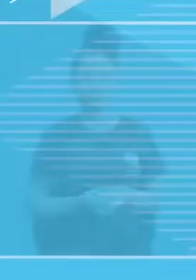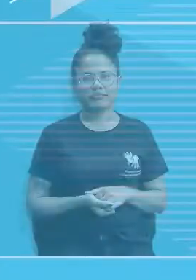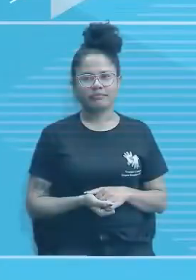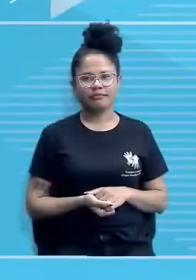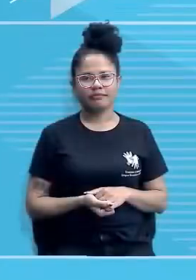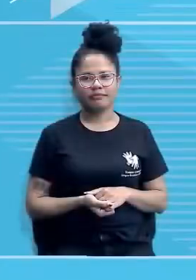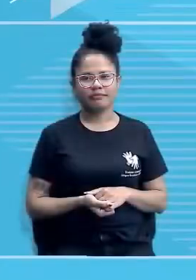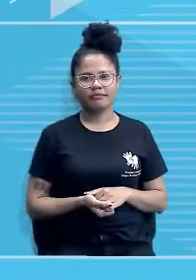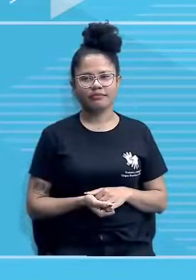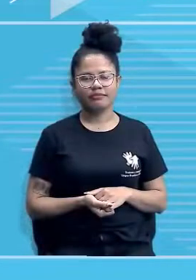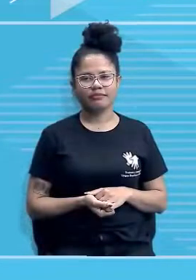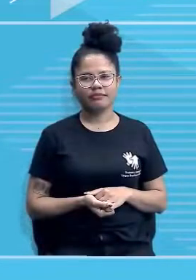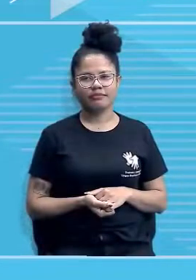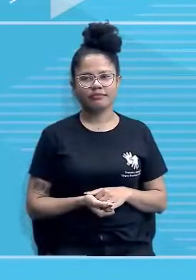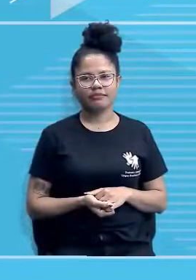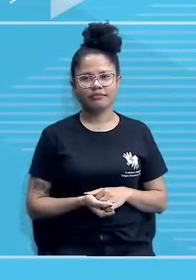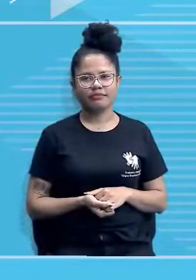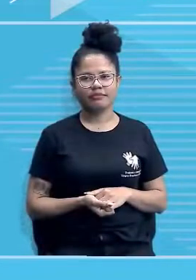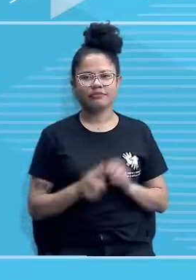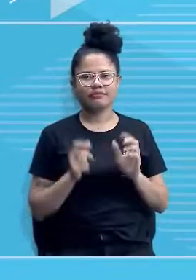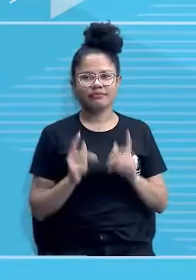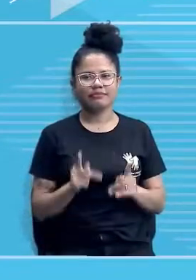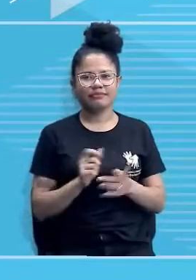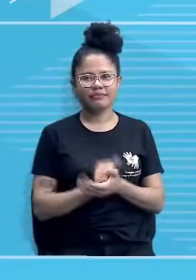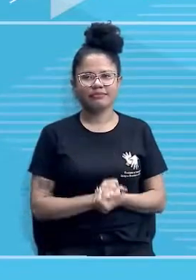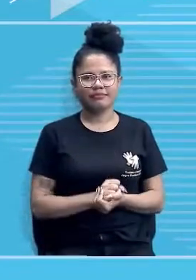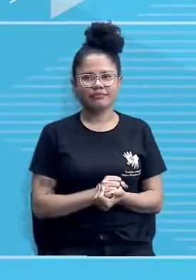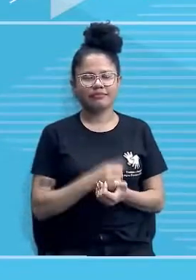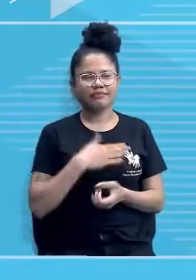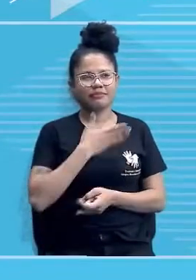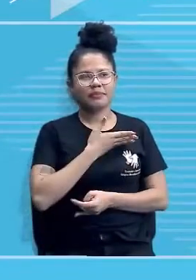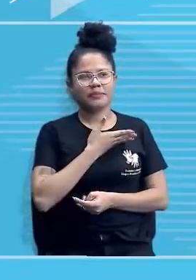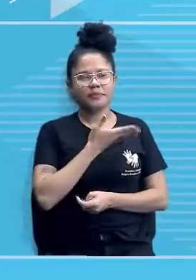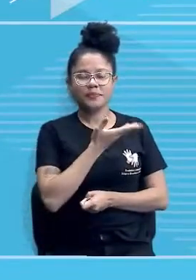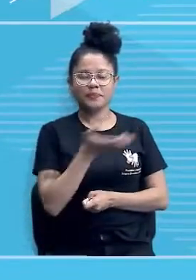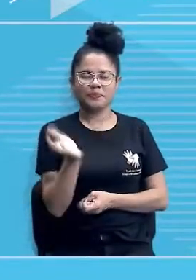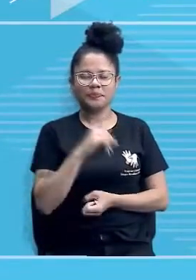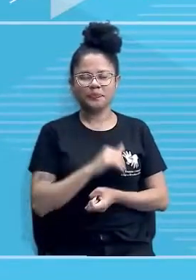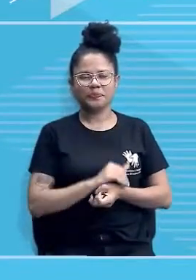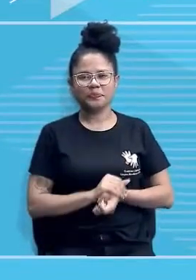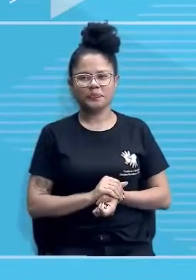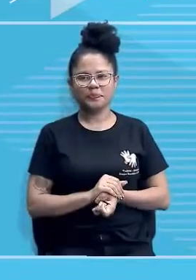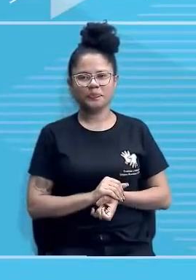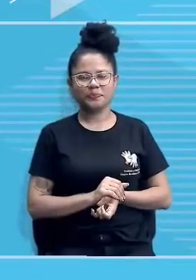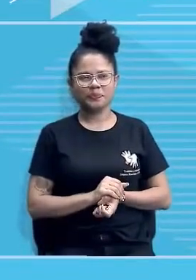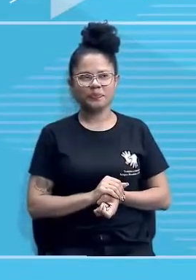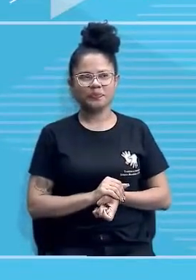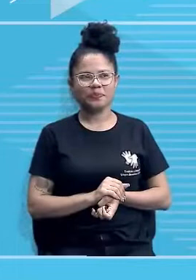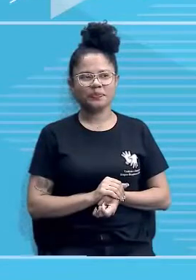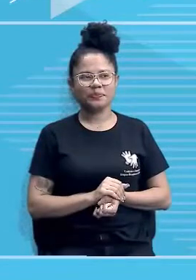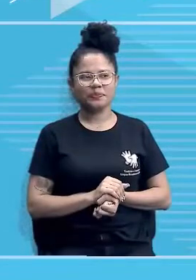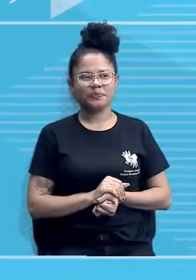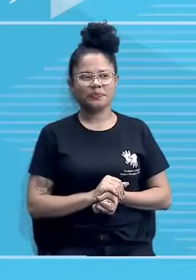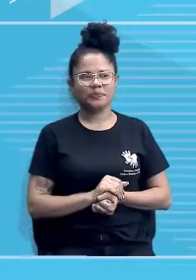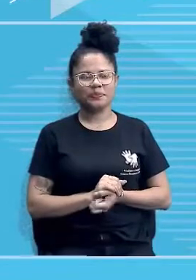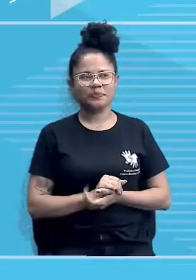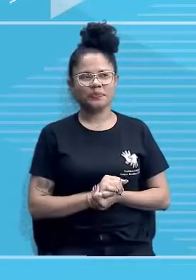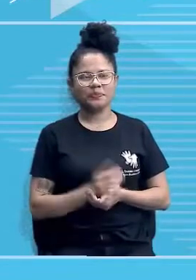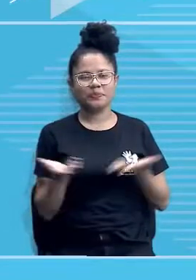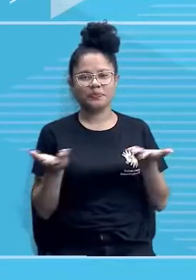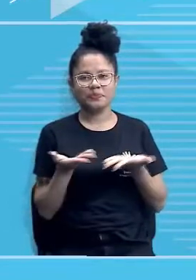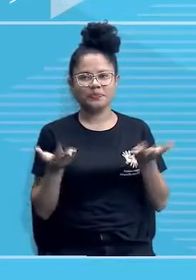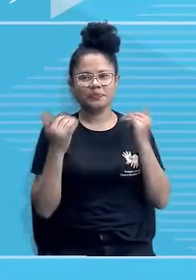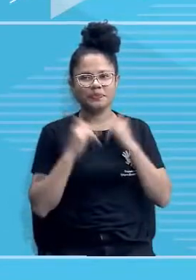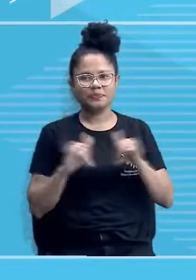o ok meus amigos então estamos a irmãos lá olha vamos vamos vamos contemplar aqui com as